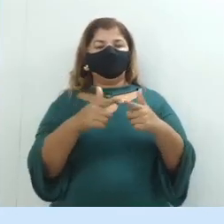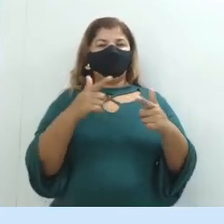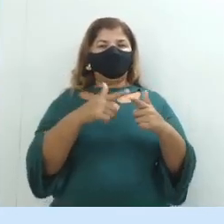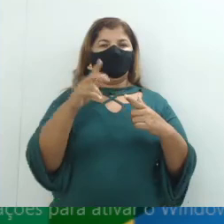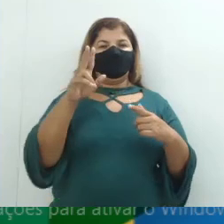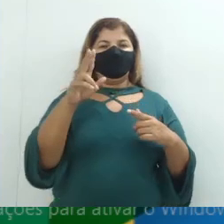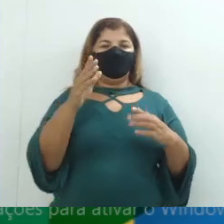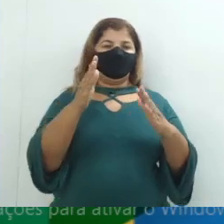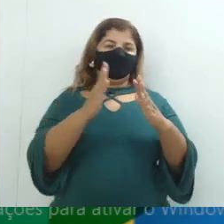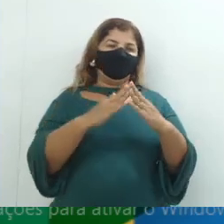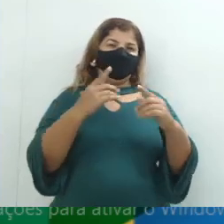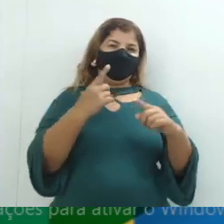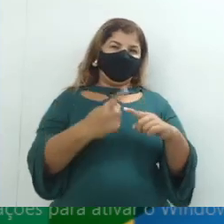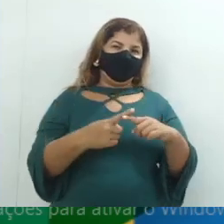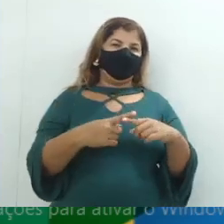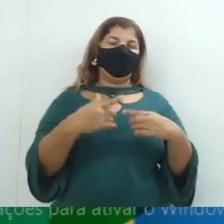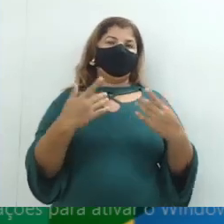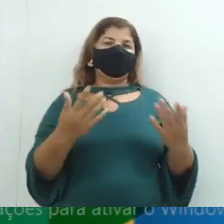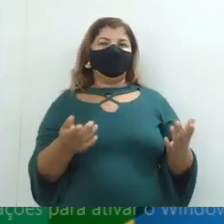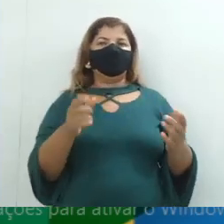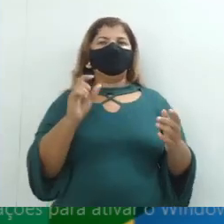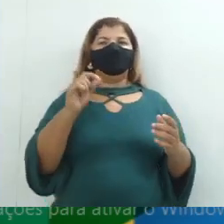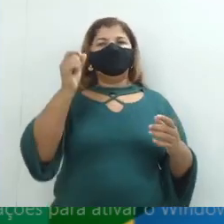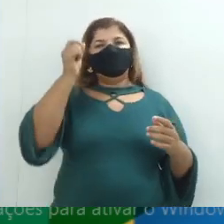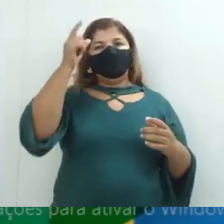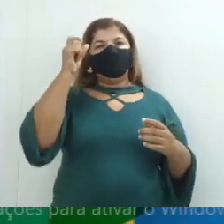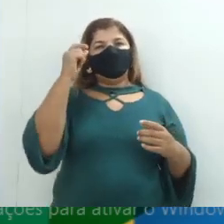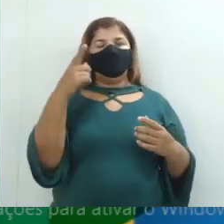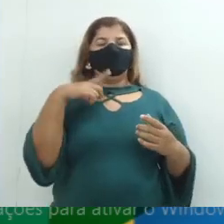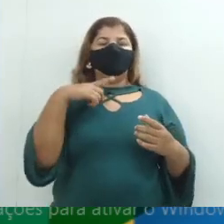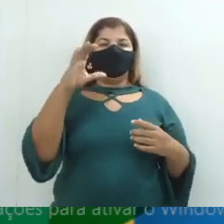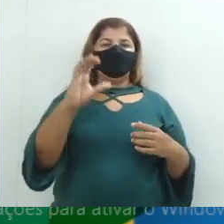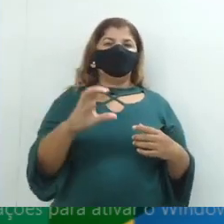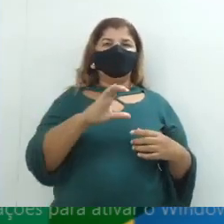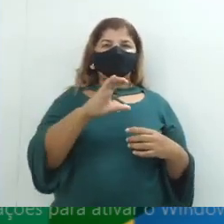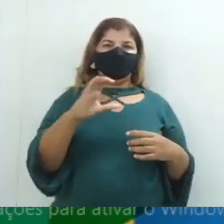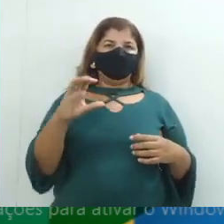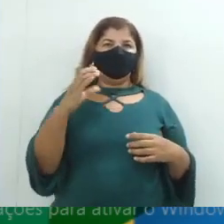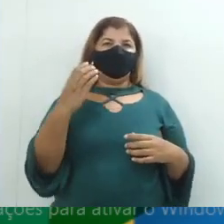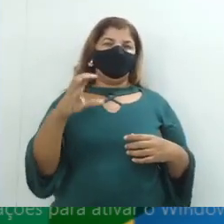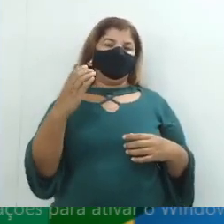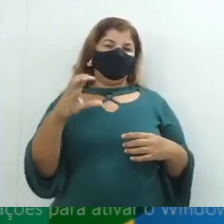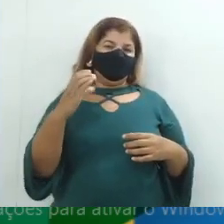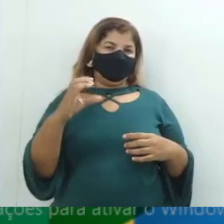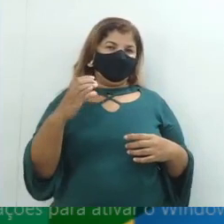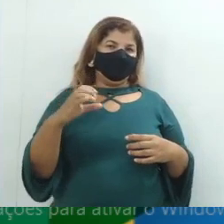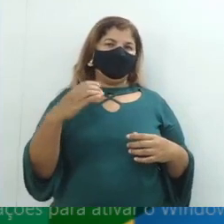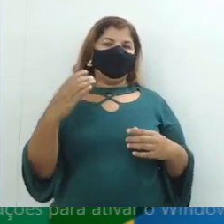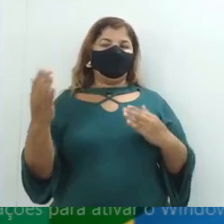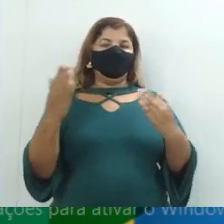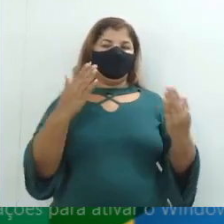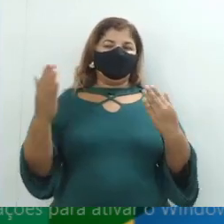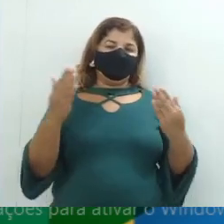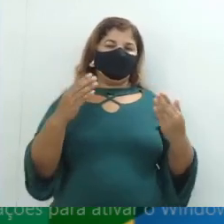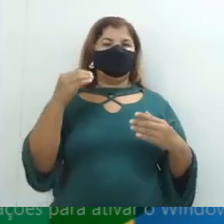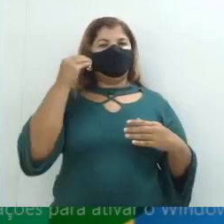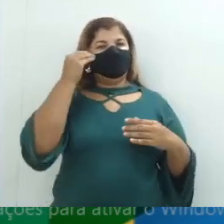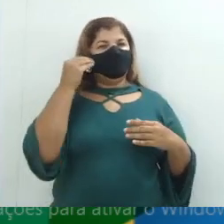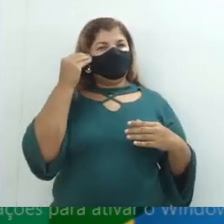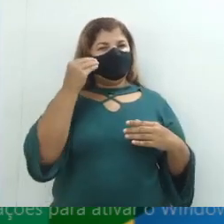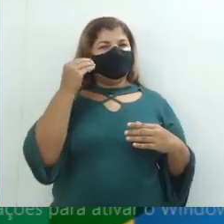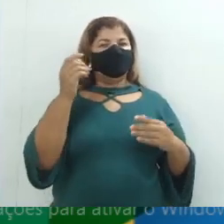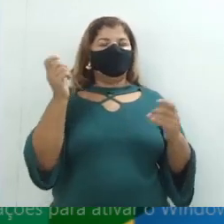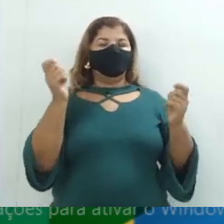suas ideias, baseado no que a gente chama de ciência, né? A prova dos seus experimentos, né? Onde você